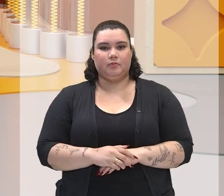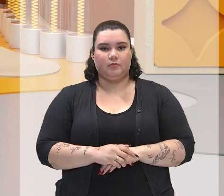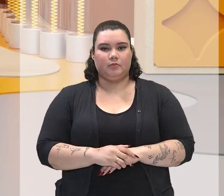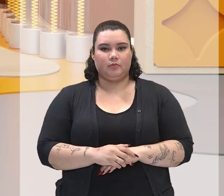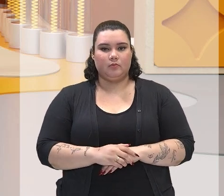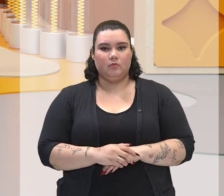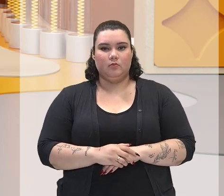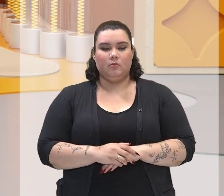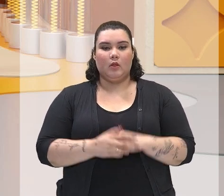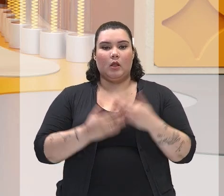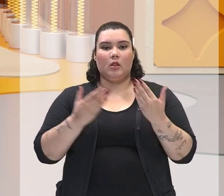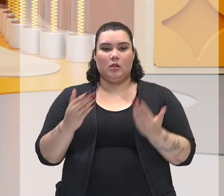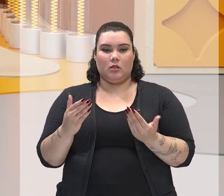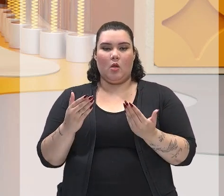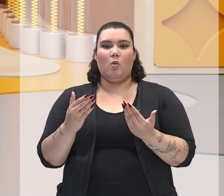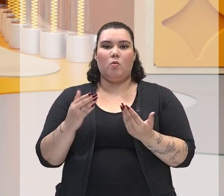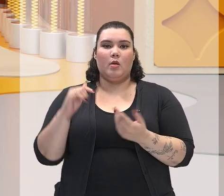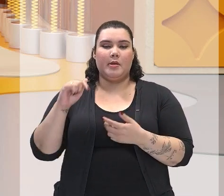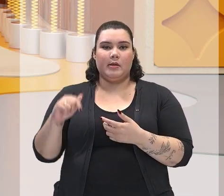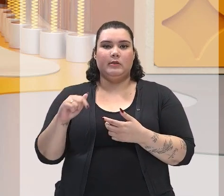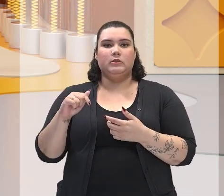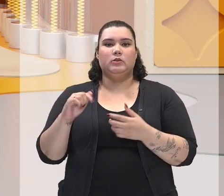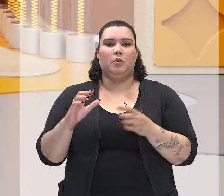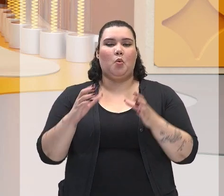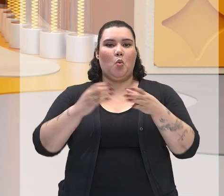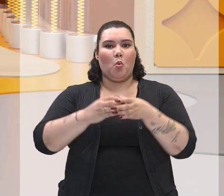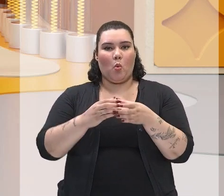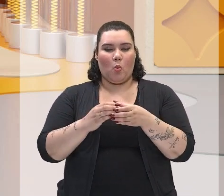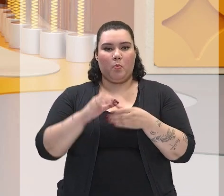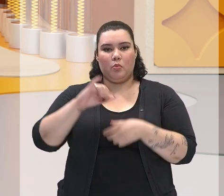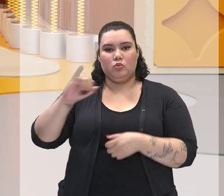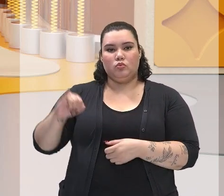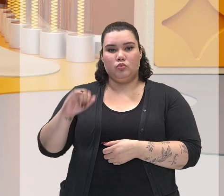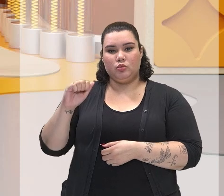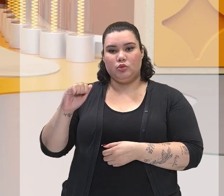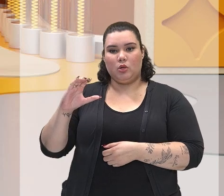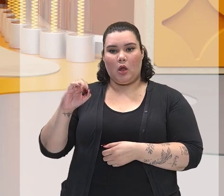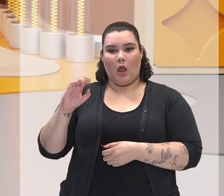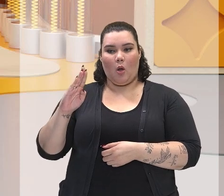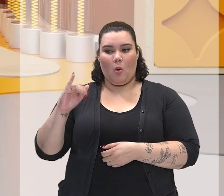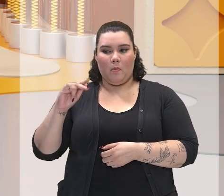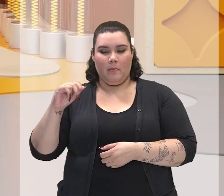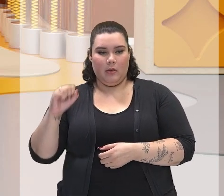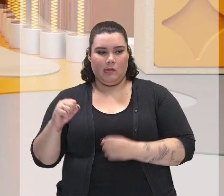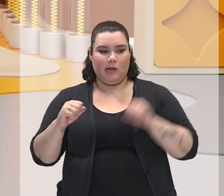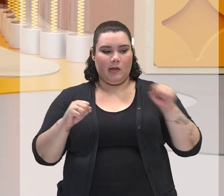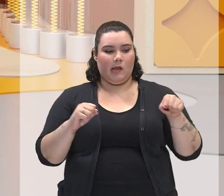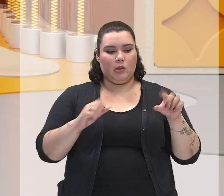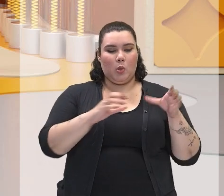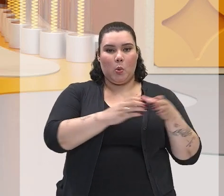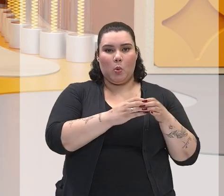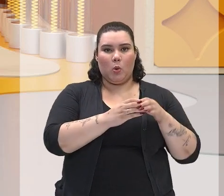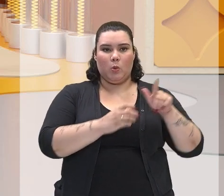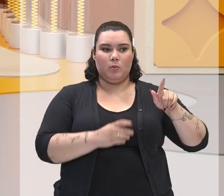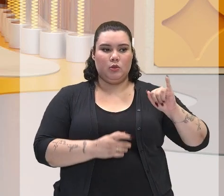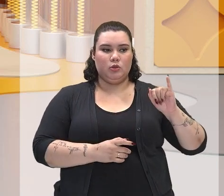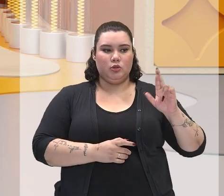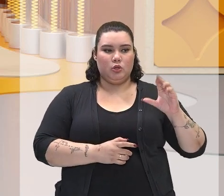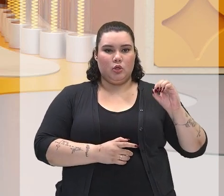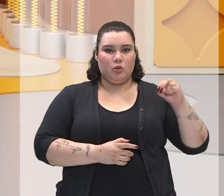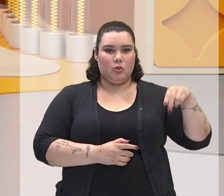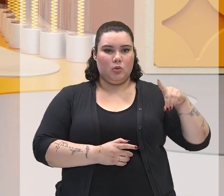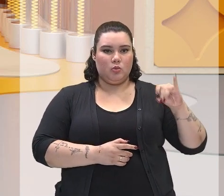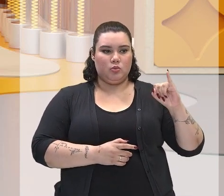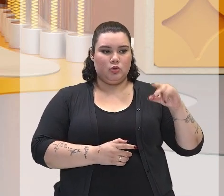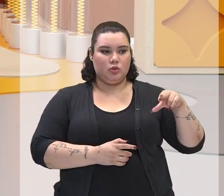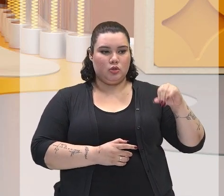Richard Robespierre, que vai sofrer o golpe ali por parte dos girondinos, e temos assim então a última etapa do